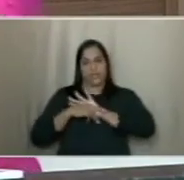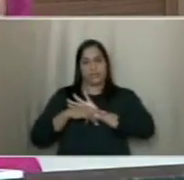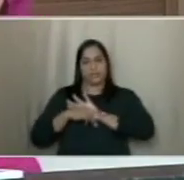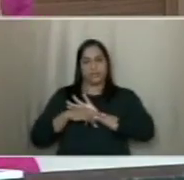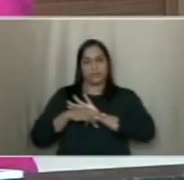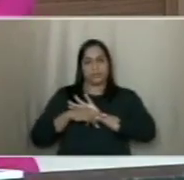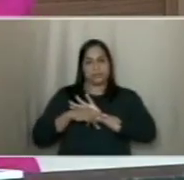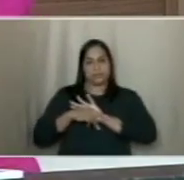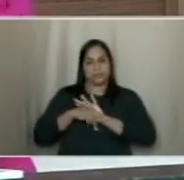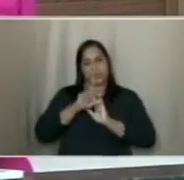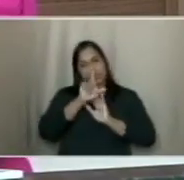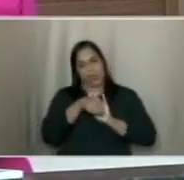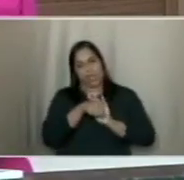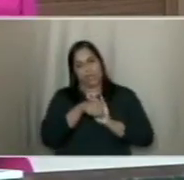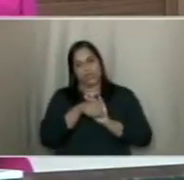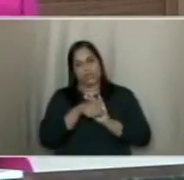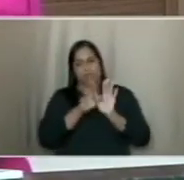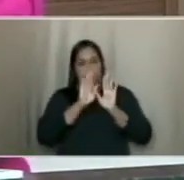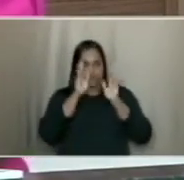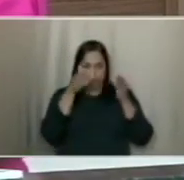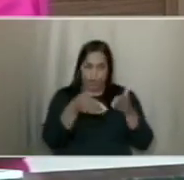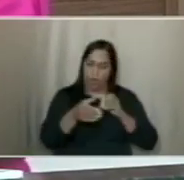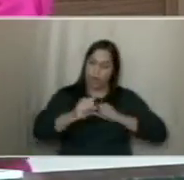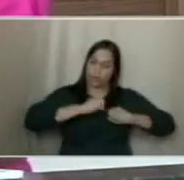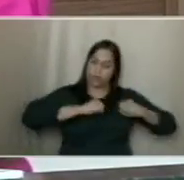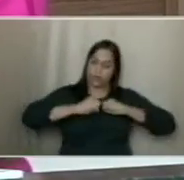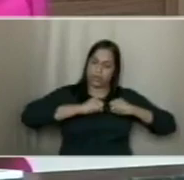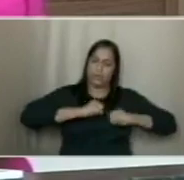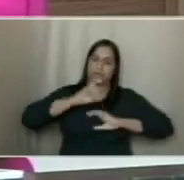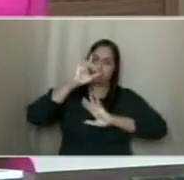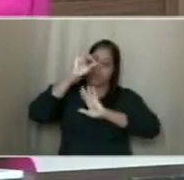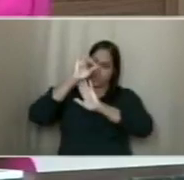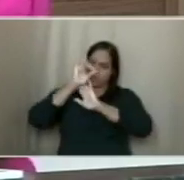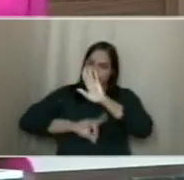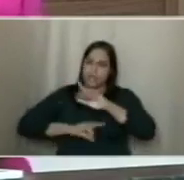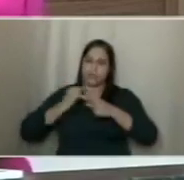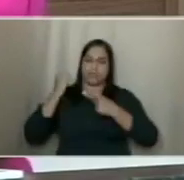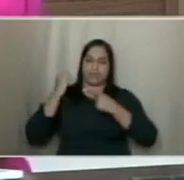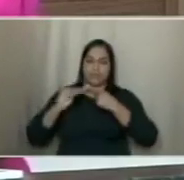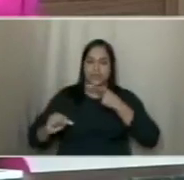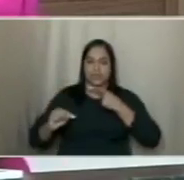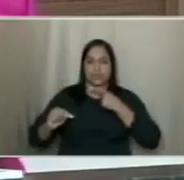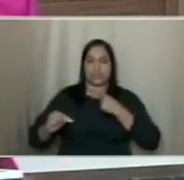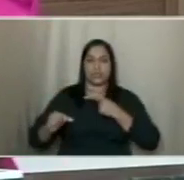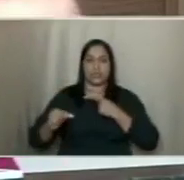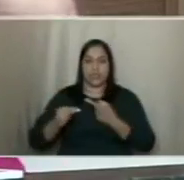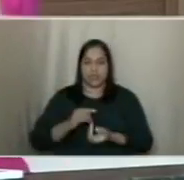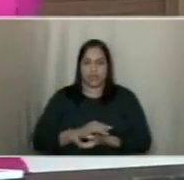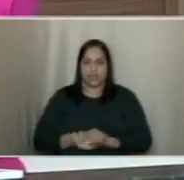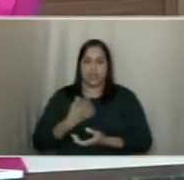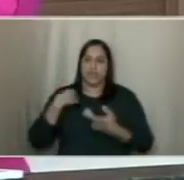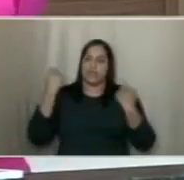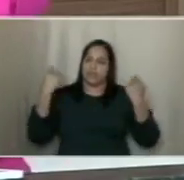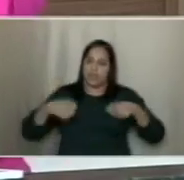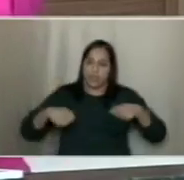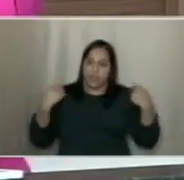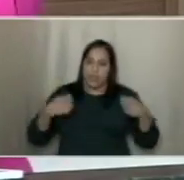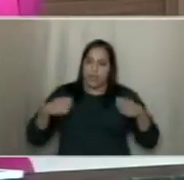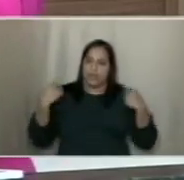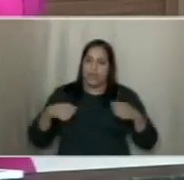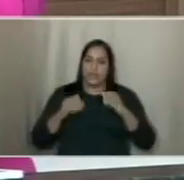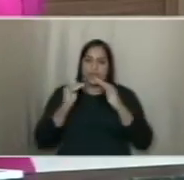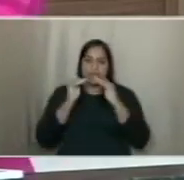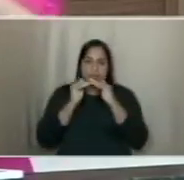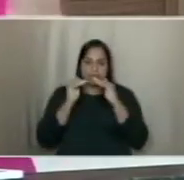e não é isso que é o alvo de debate e eu tenho direito enquanto parlamentar de discordar seja lá do que for mas é necessário ter a